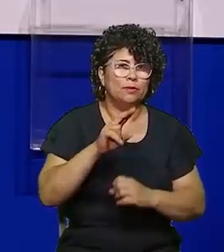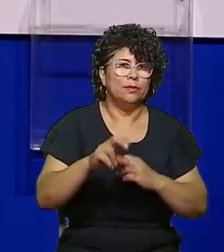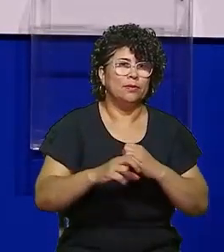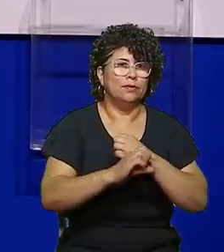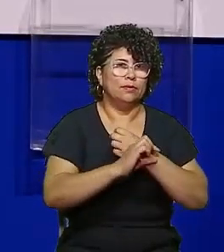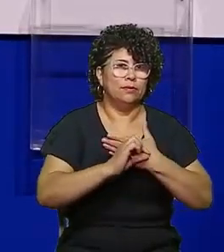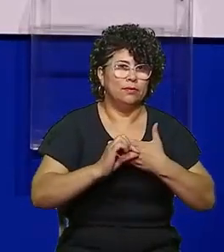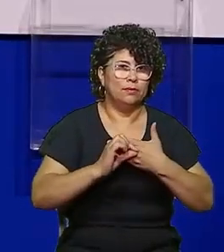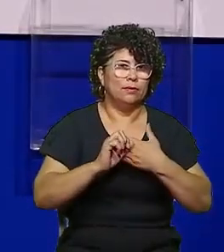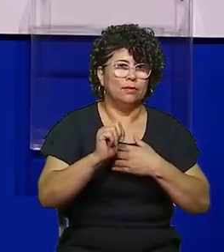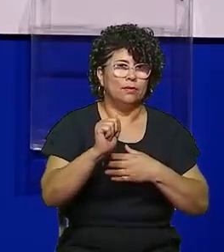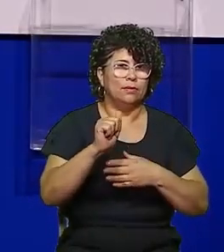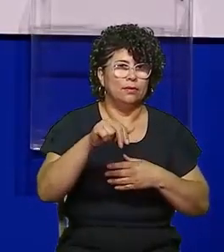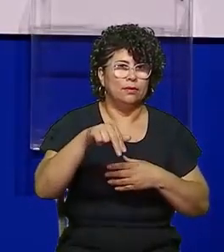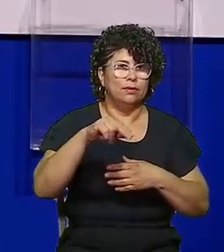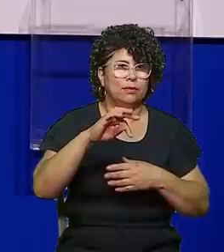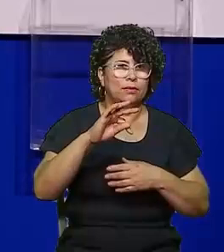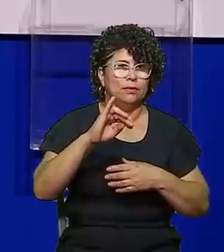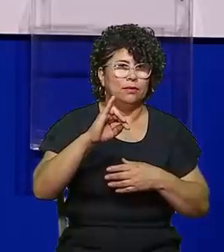Na verdade, temos medo.